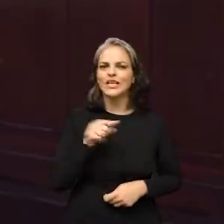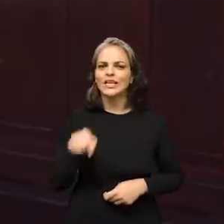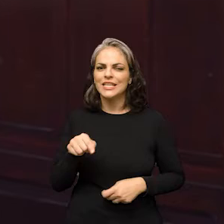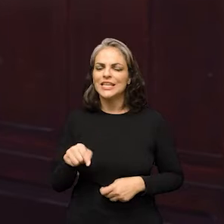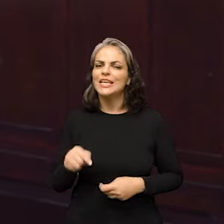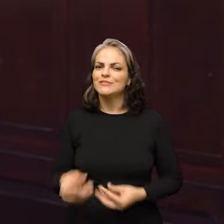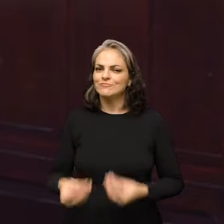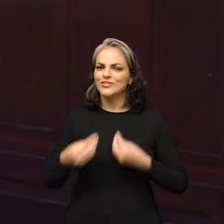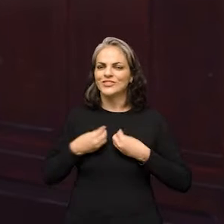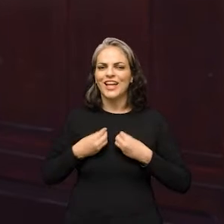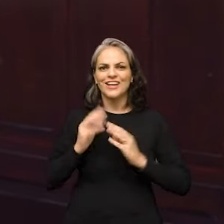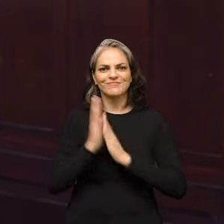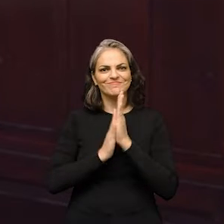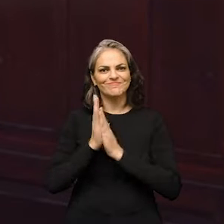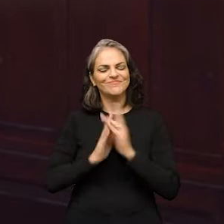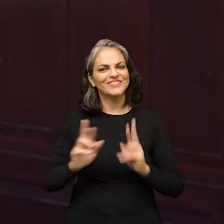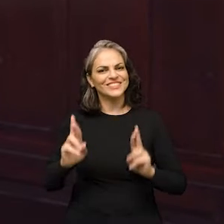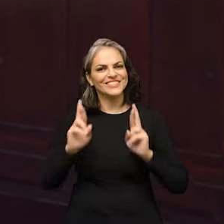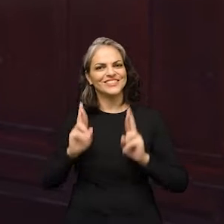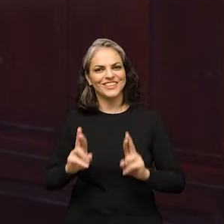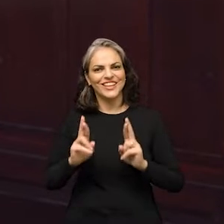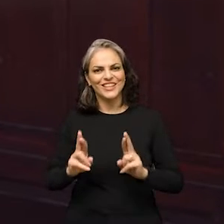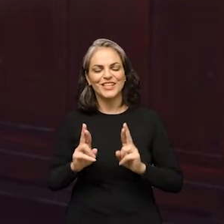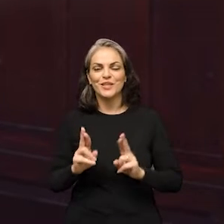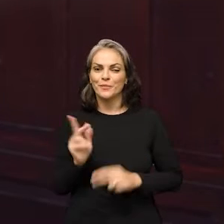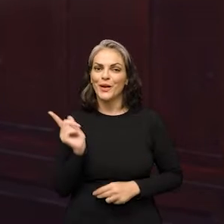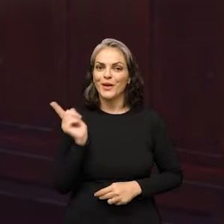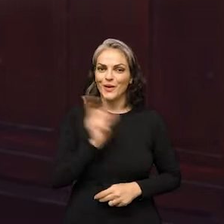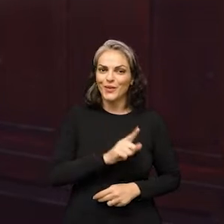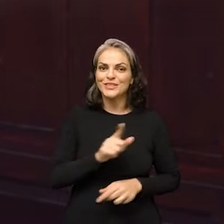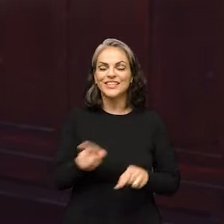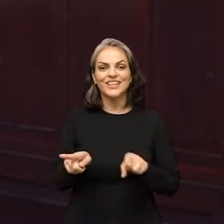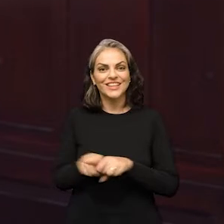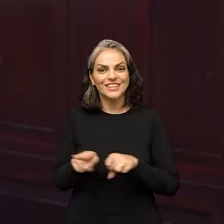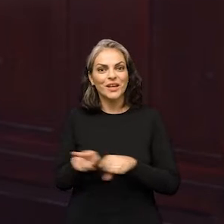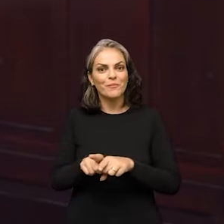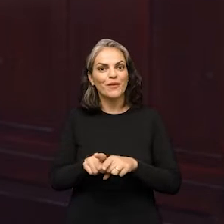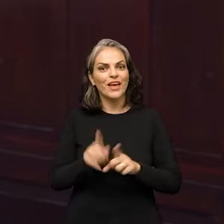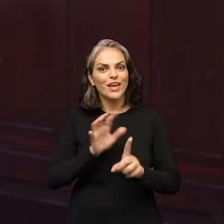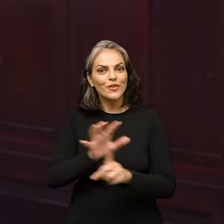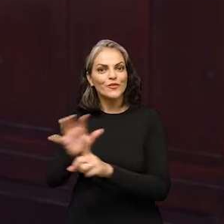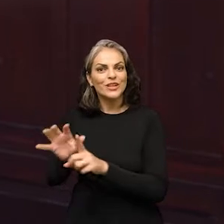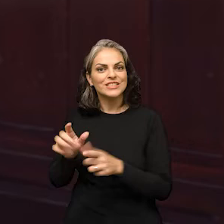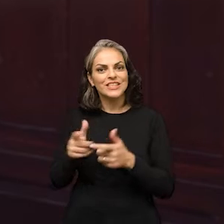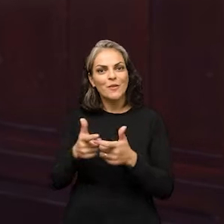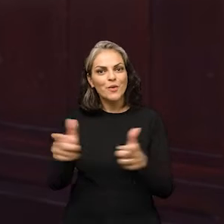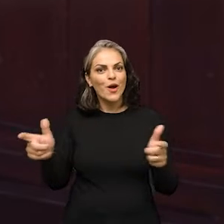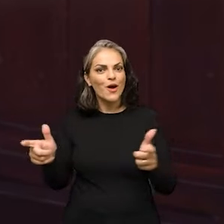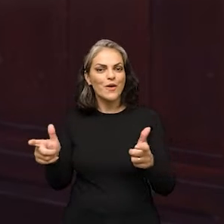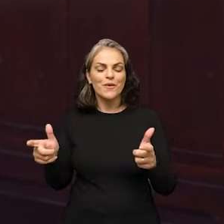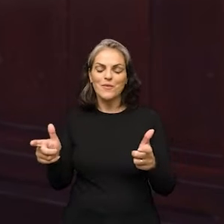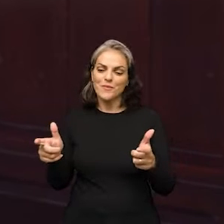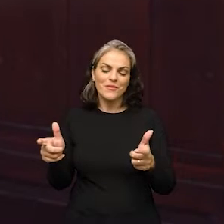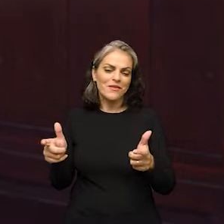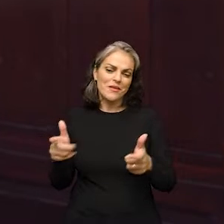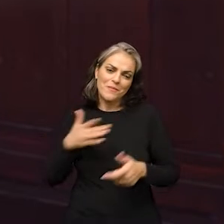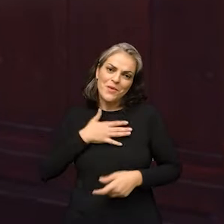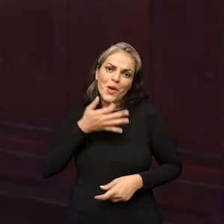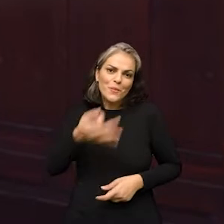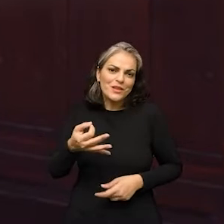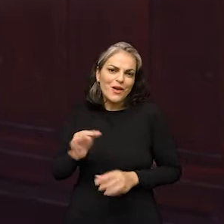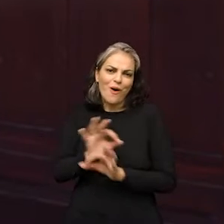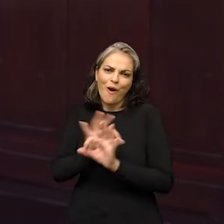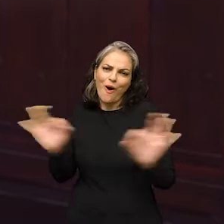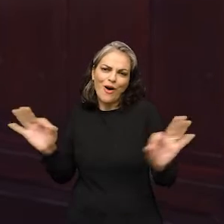de expectativa para que a gente possa, dentro do possível, levar isso que eu considero, na minha opinião,